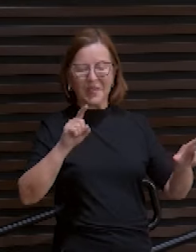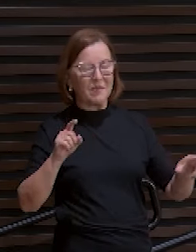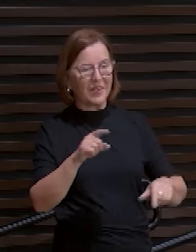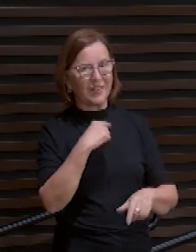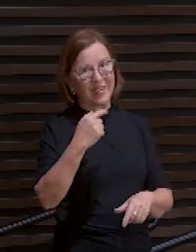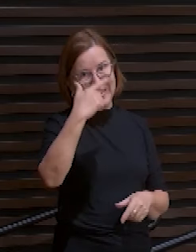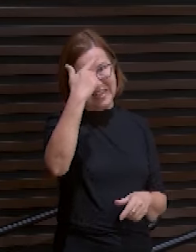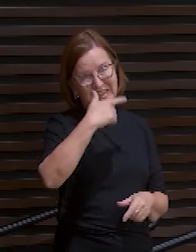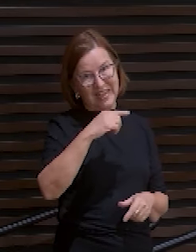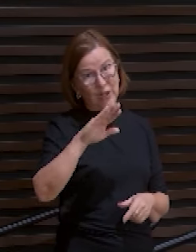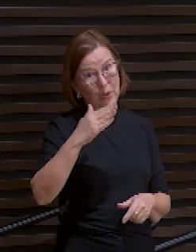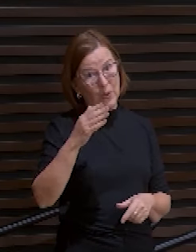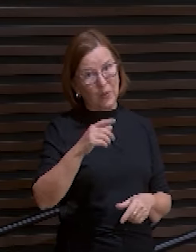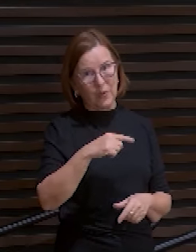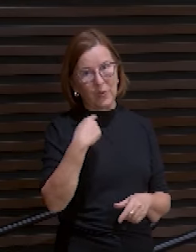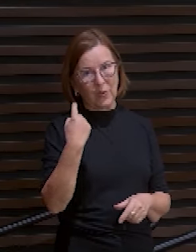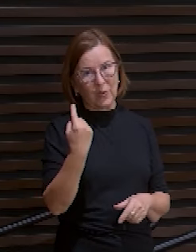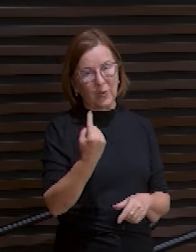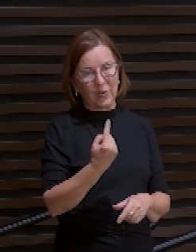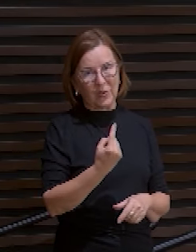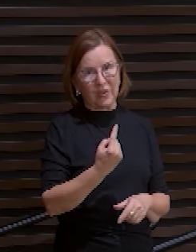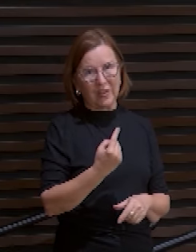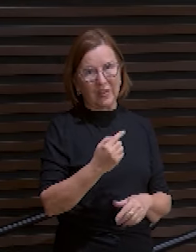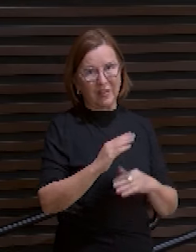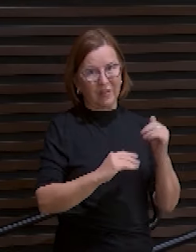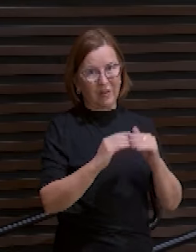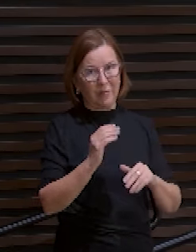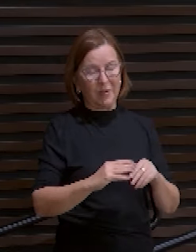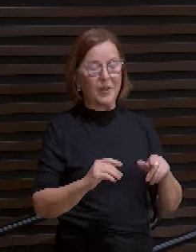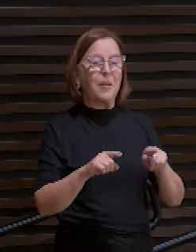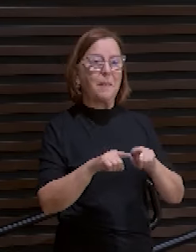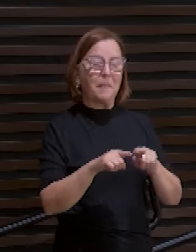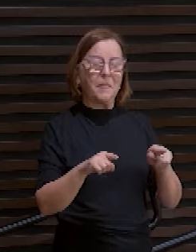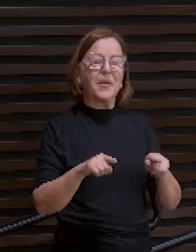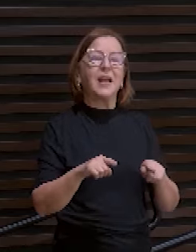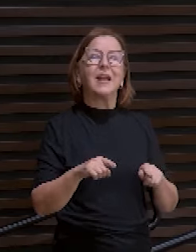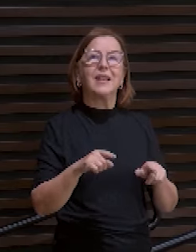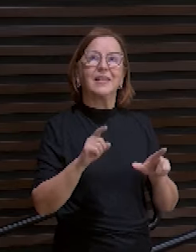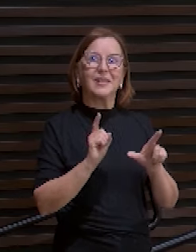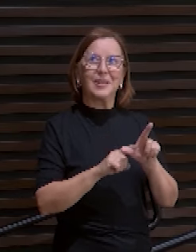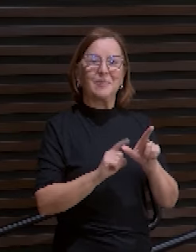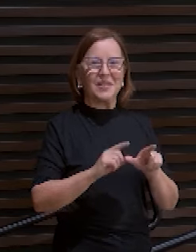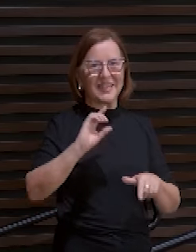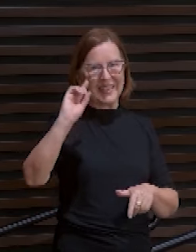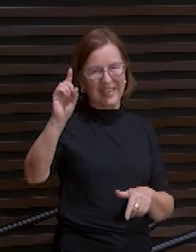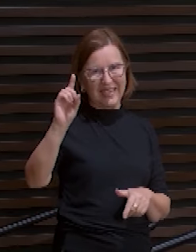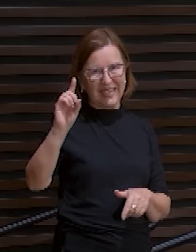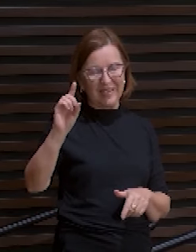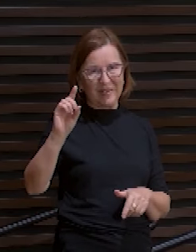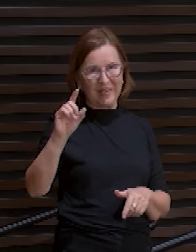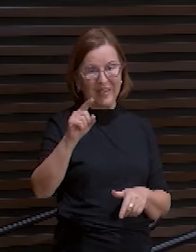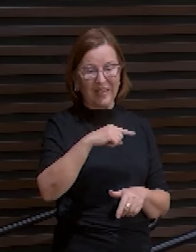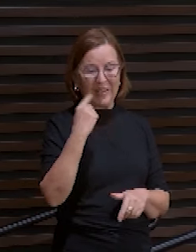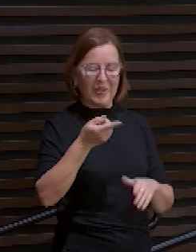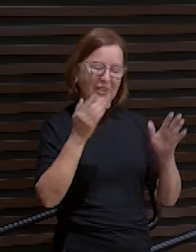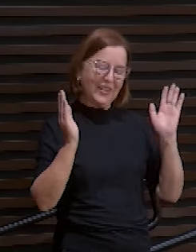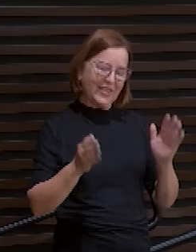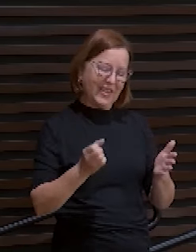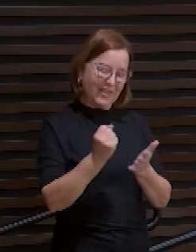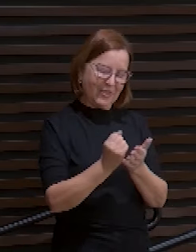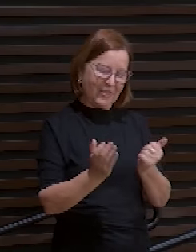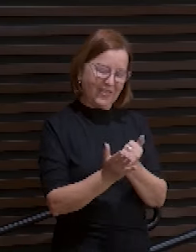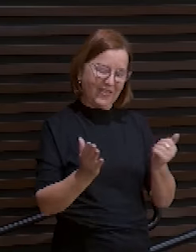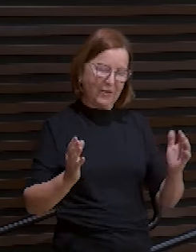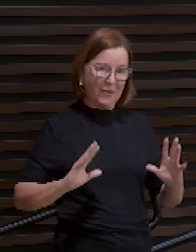mas dele por pertencermos a ele crucificamos a carne com suas